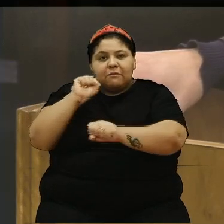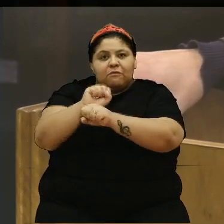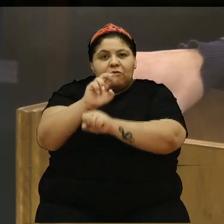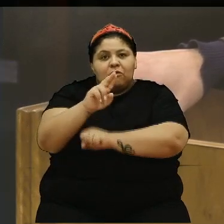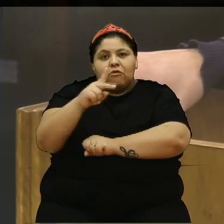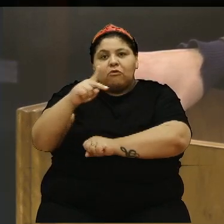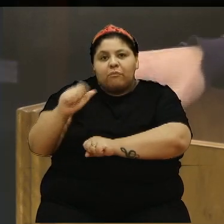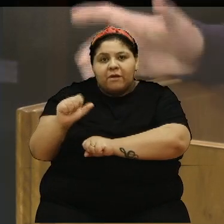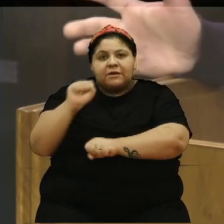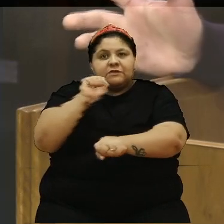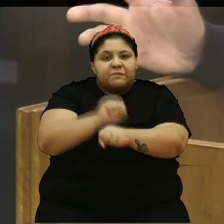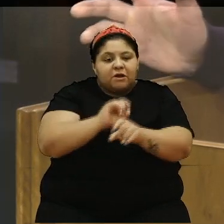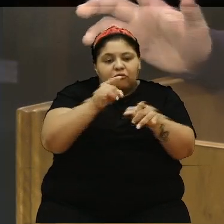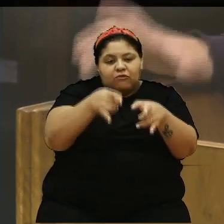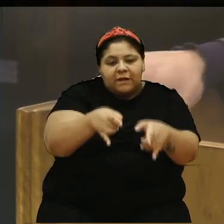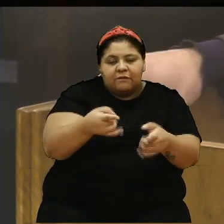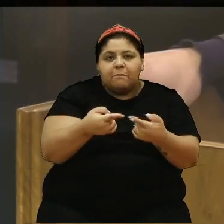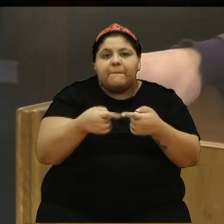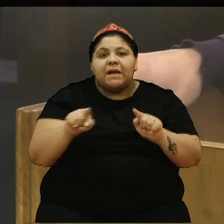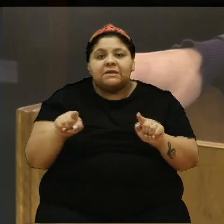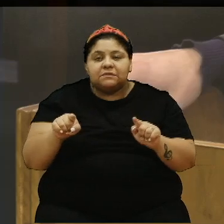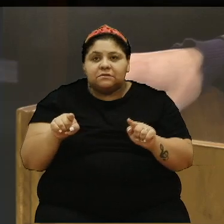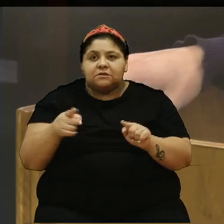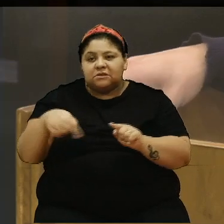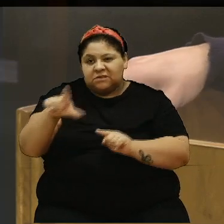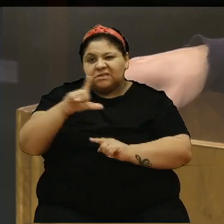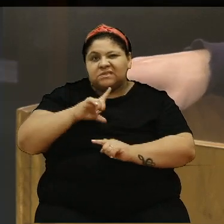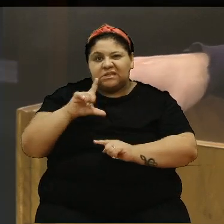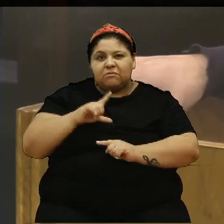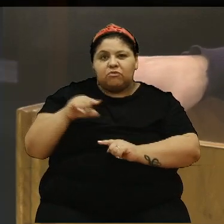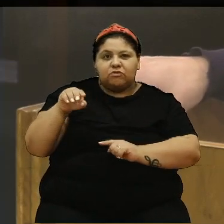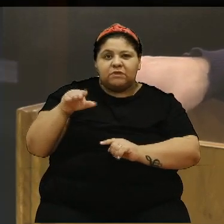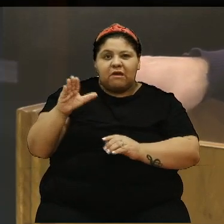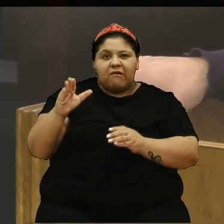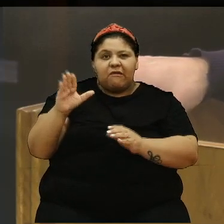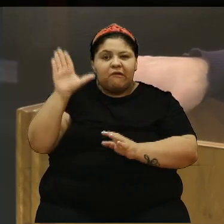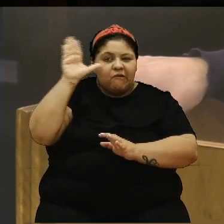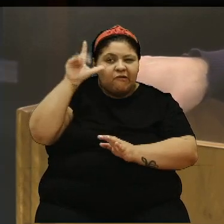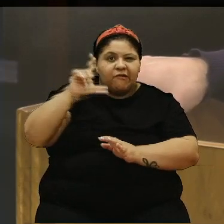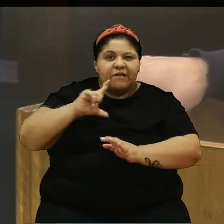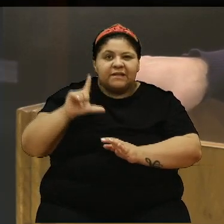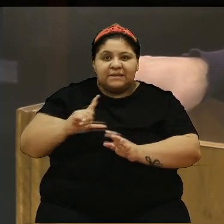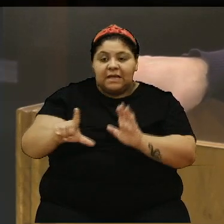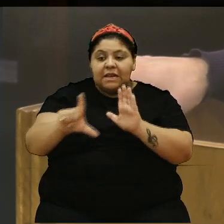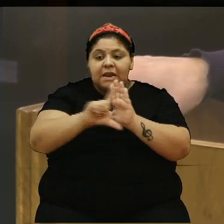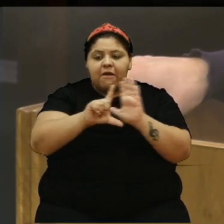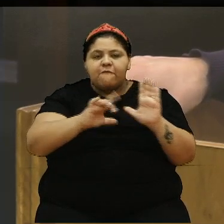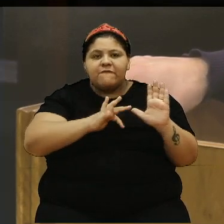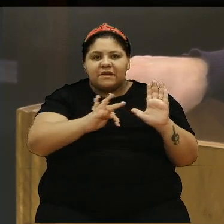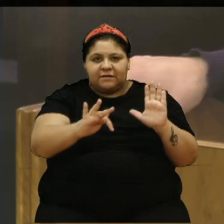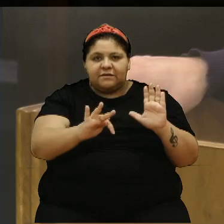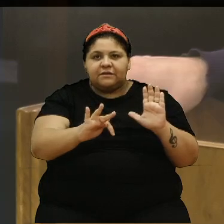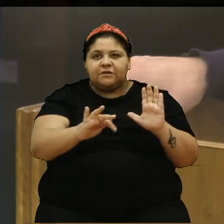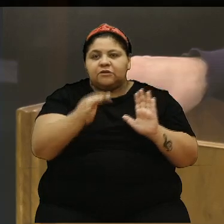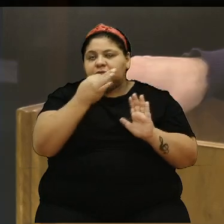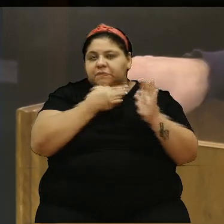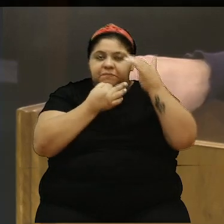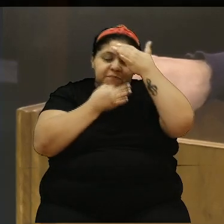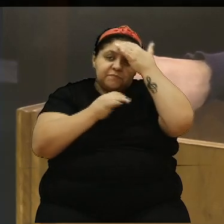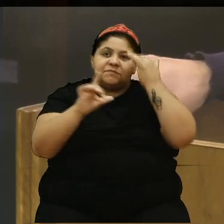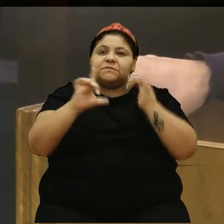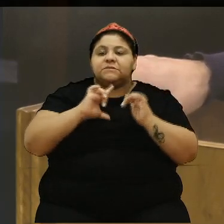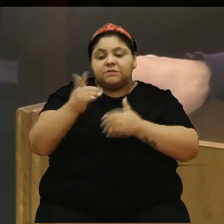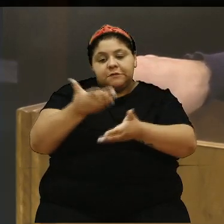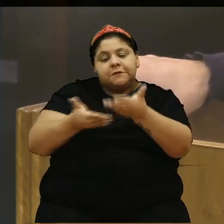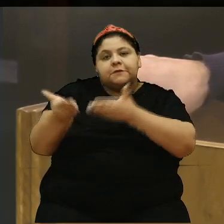um leito. Mas aí, nós temos que analisar porque existem leis federais que Caxias do Sul tem que